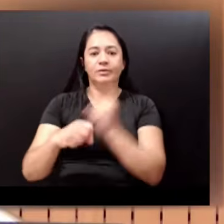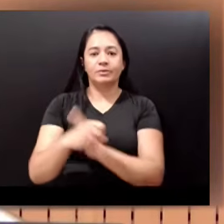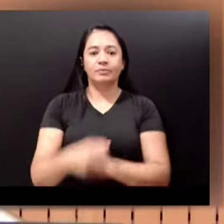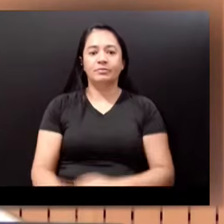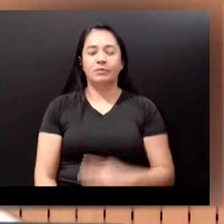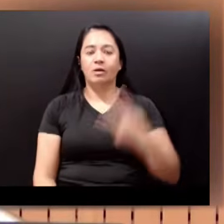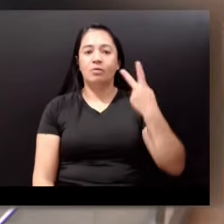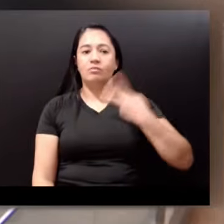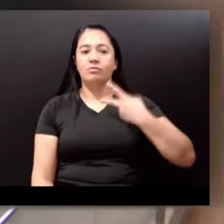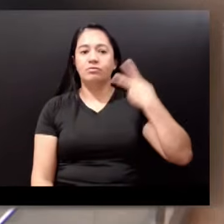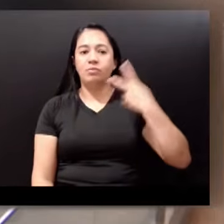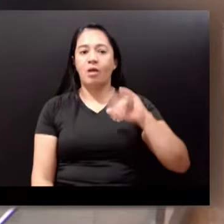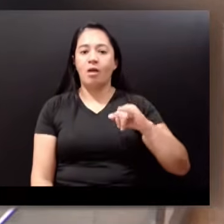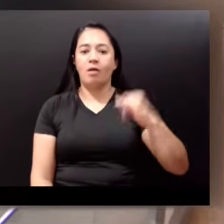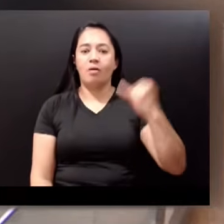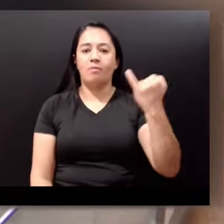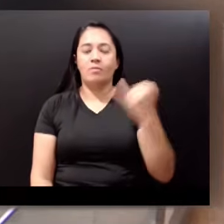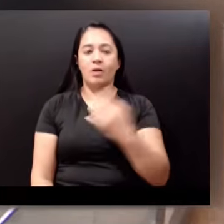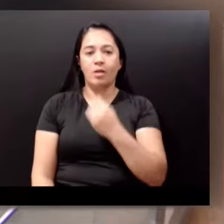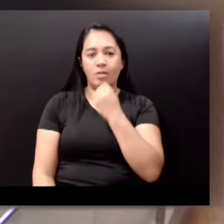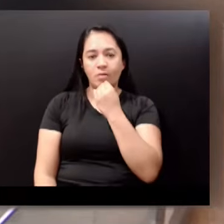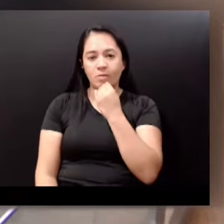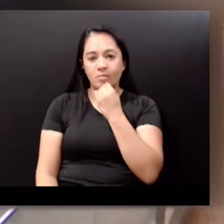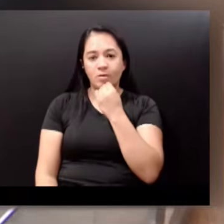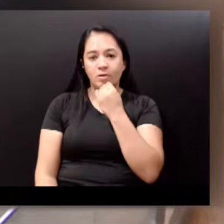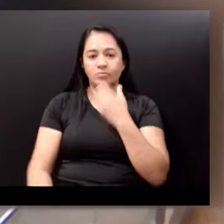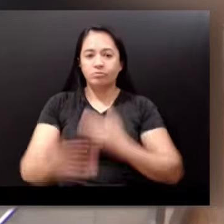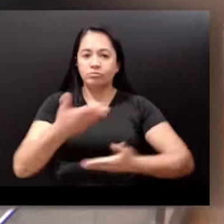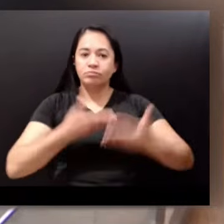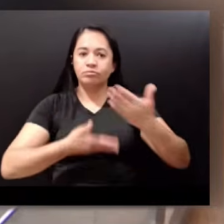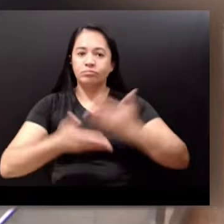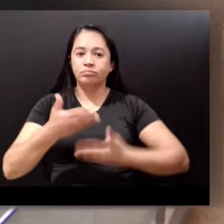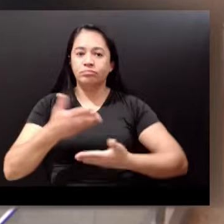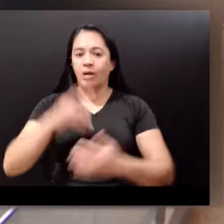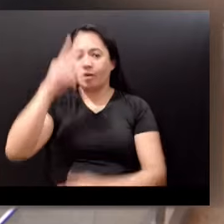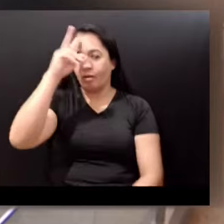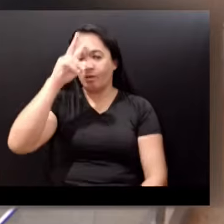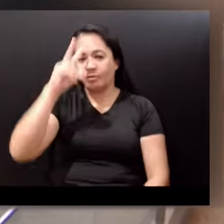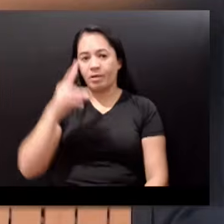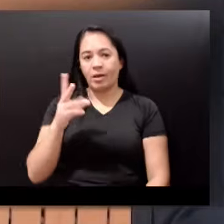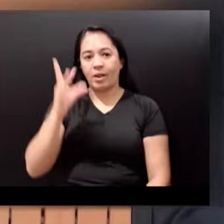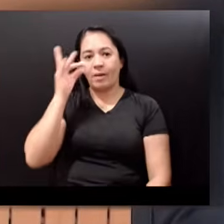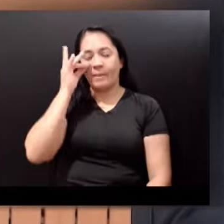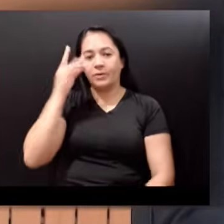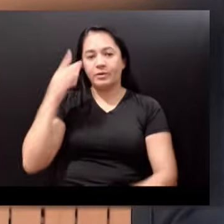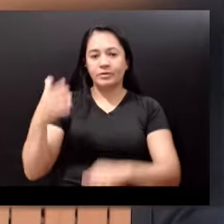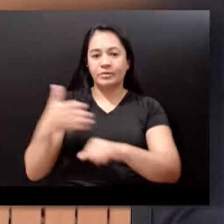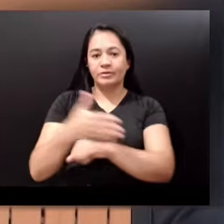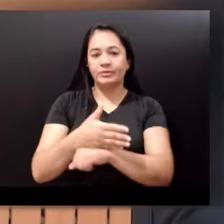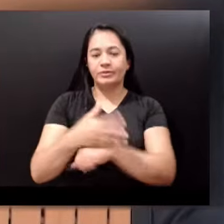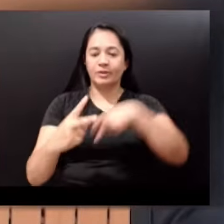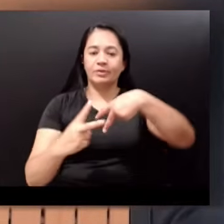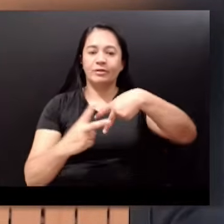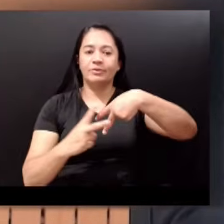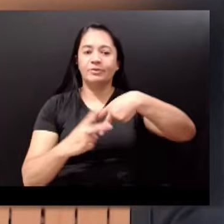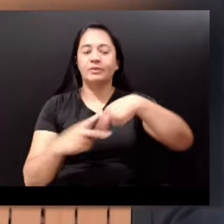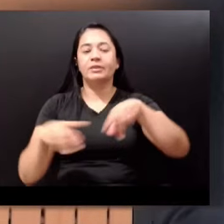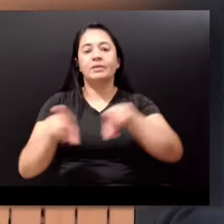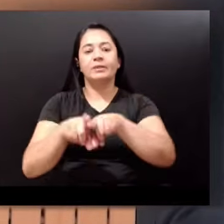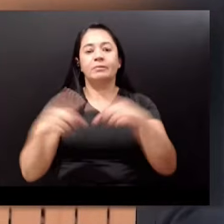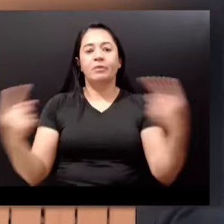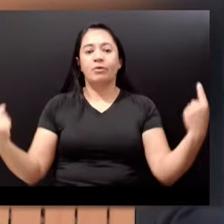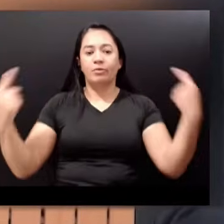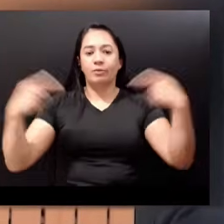a oportunidade de compartilhar a sua história pessoal de ingresso na Irmandade e dos desafios de conciliar a